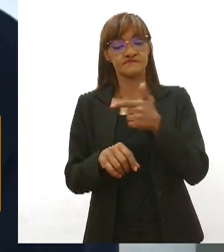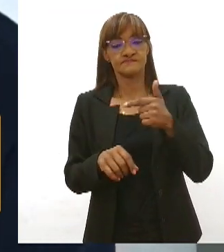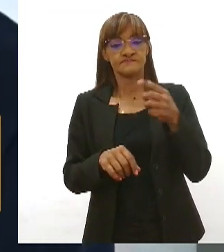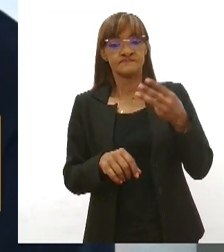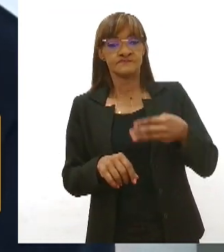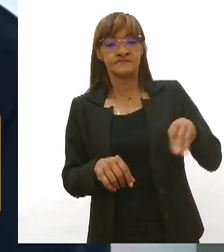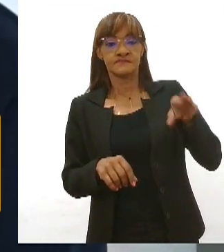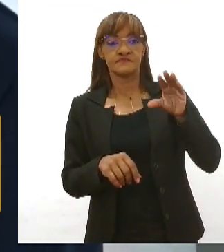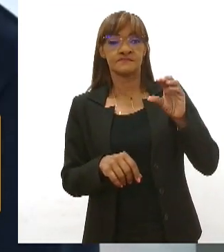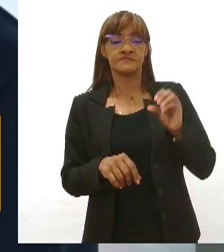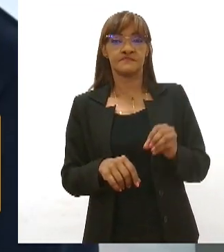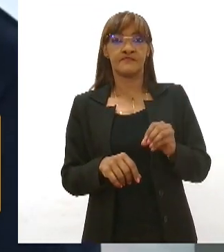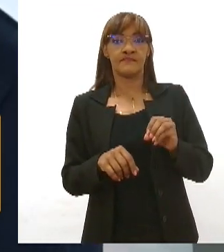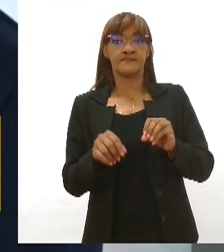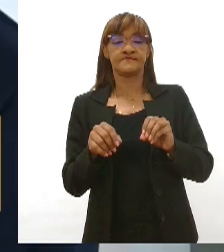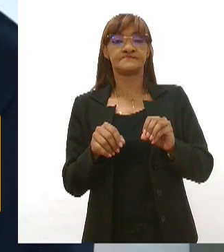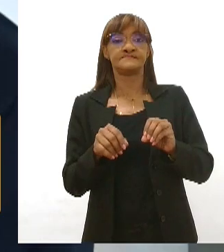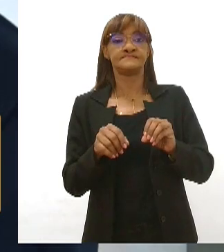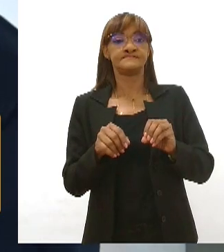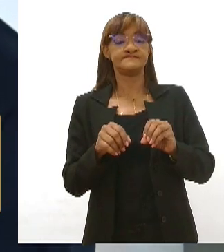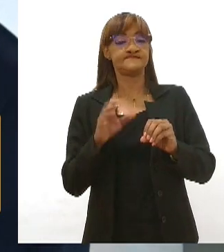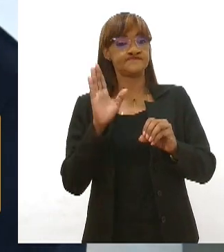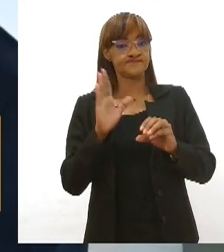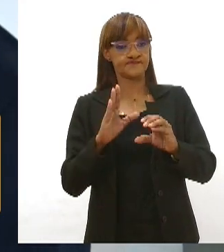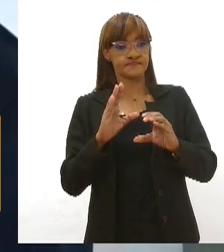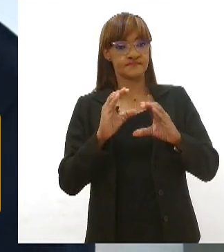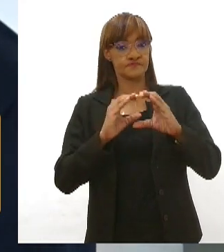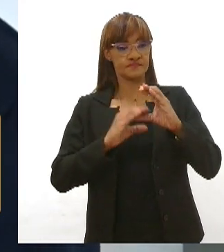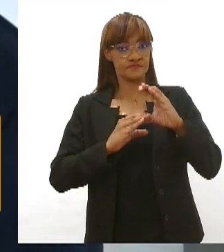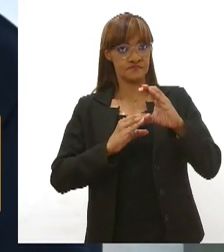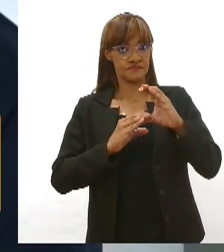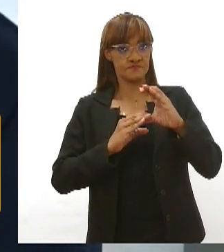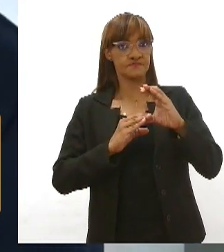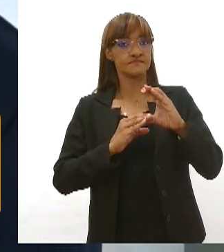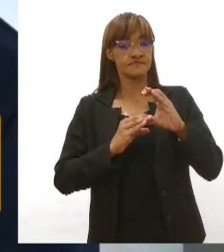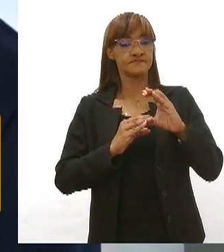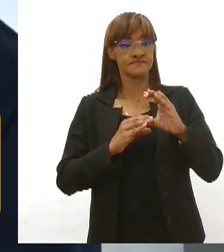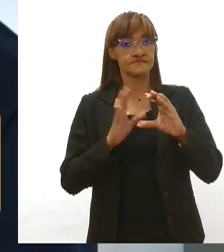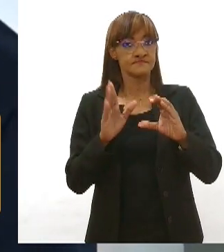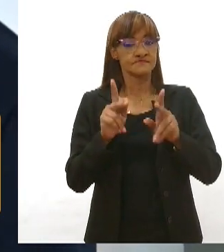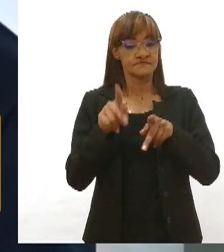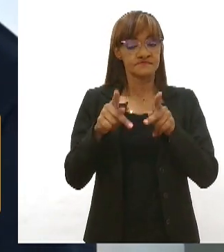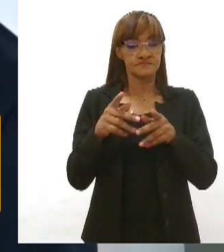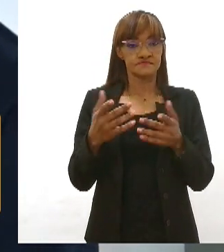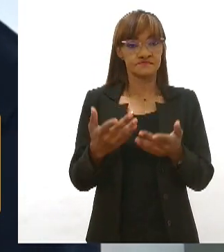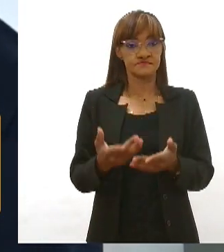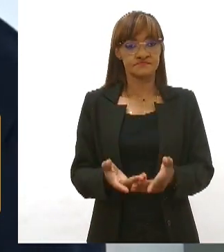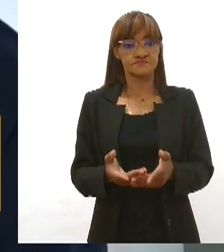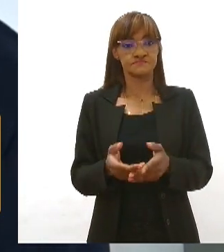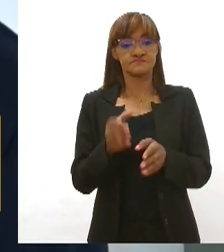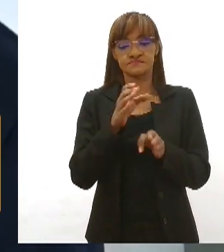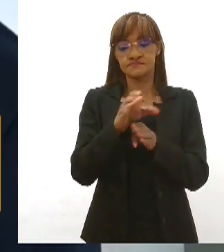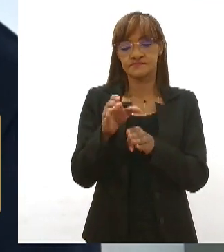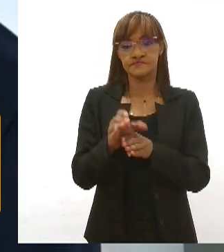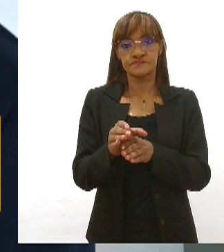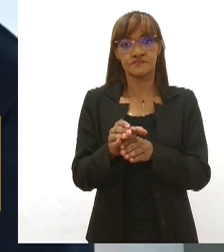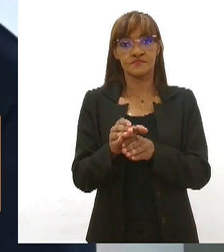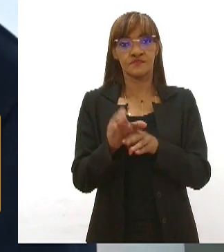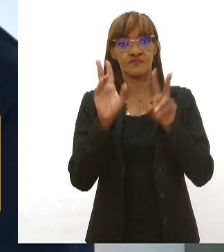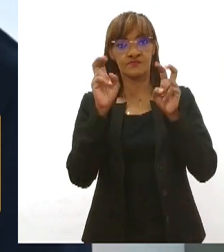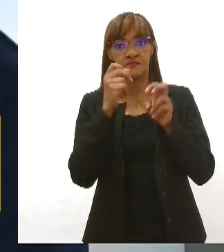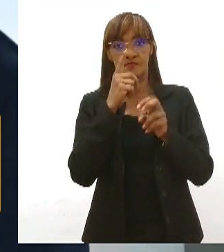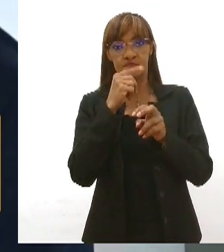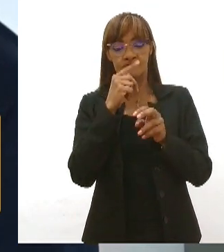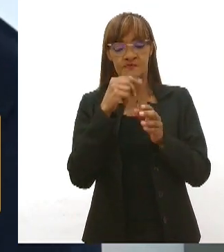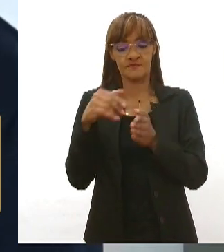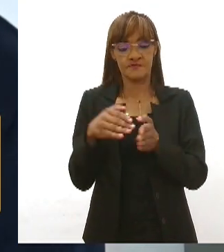Shopping Rio Mar um trabalho de educação ambiental intitulado O Caminho das Águas. Vai ser um trabalho